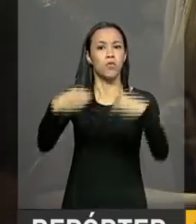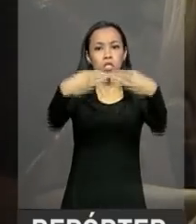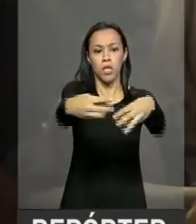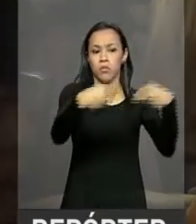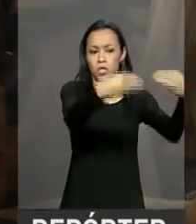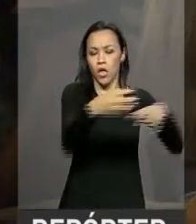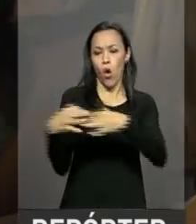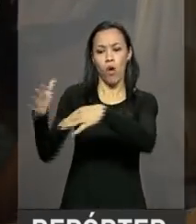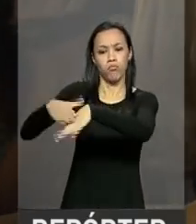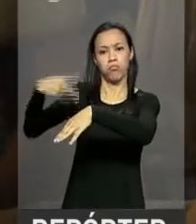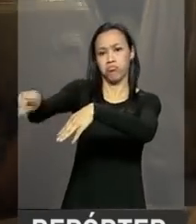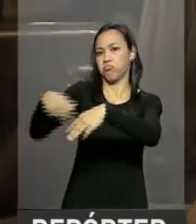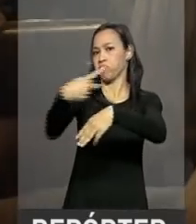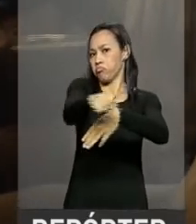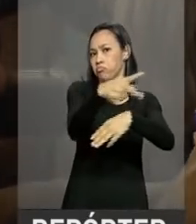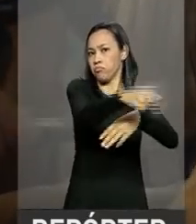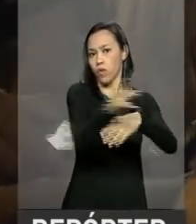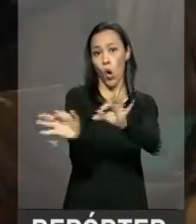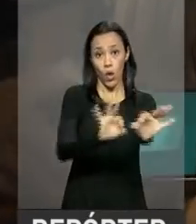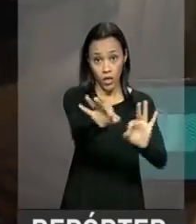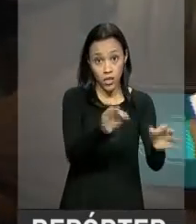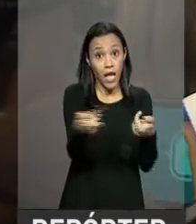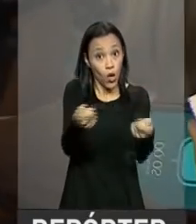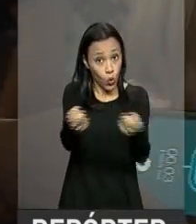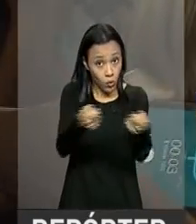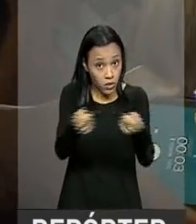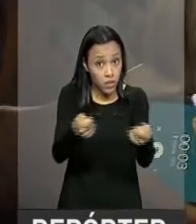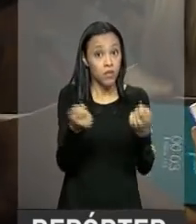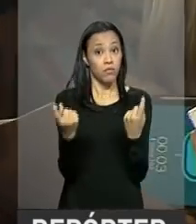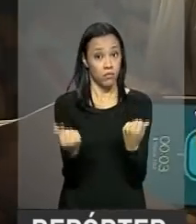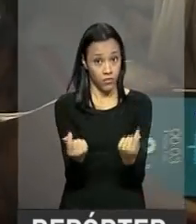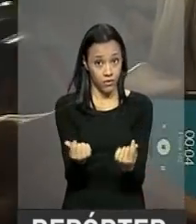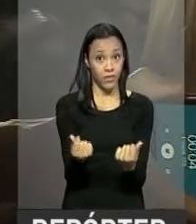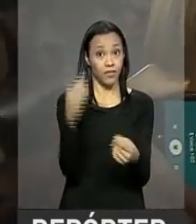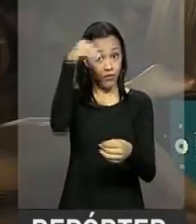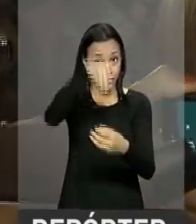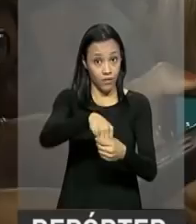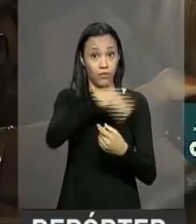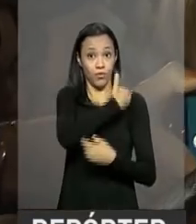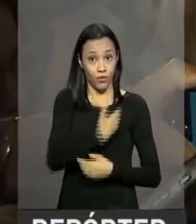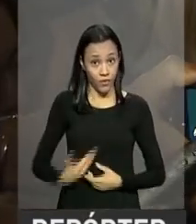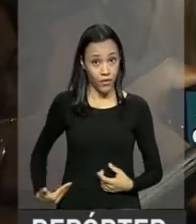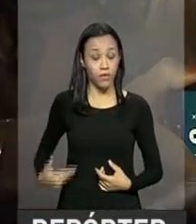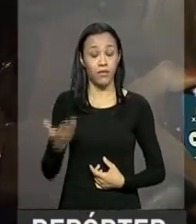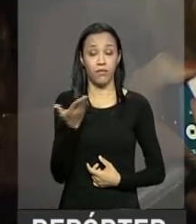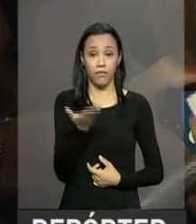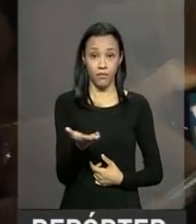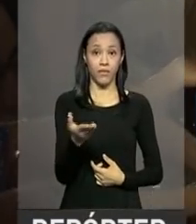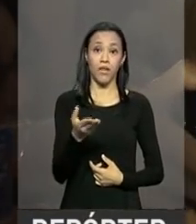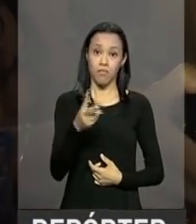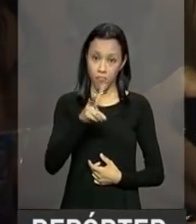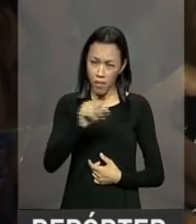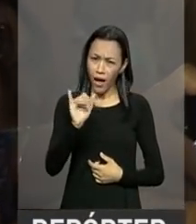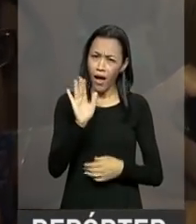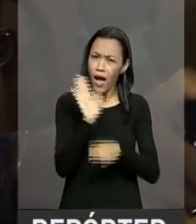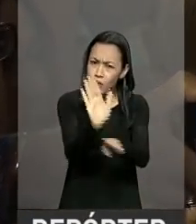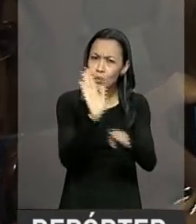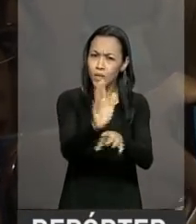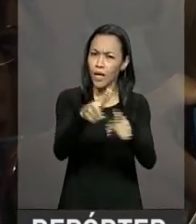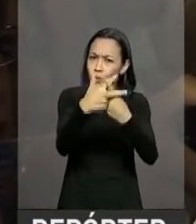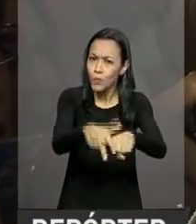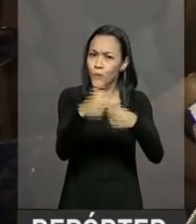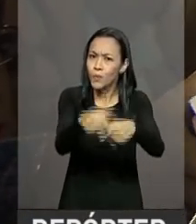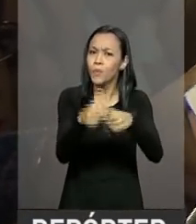fazer a maior economia possível em todo o sistema da máquina com uma contribuição ao ajuste. Nesse momento é